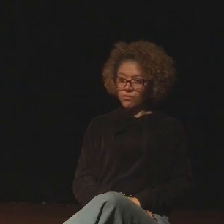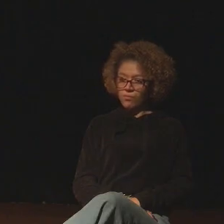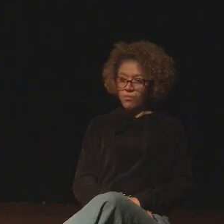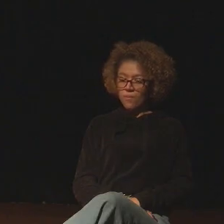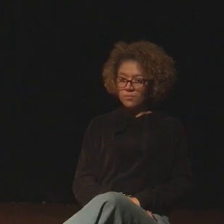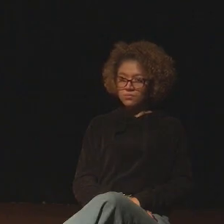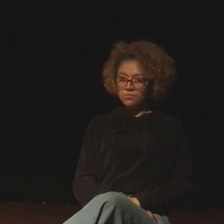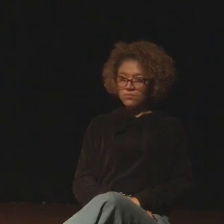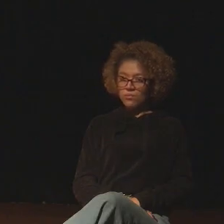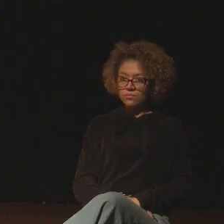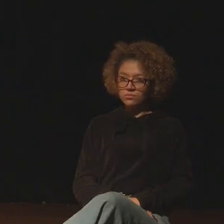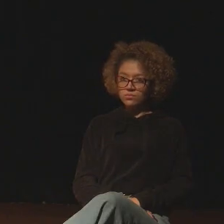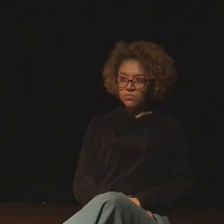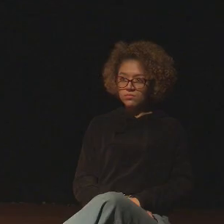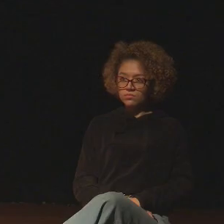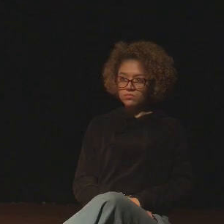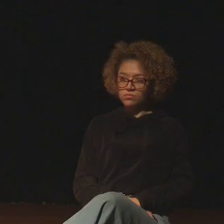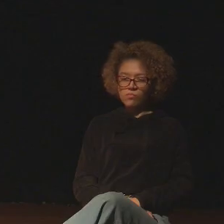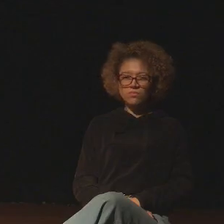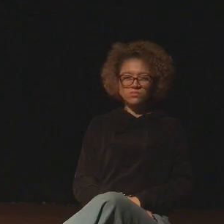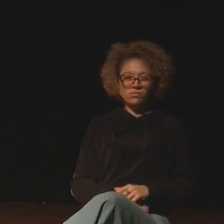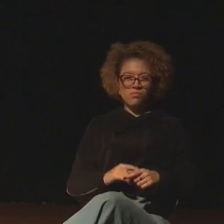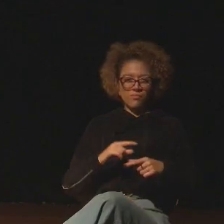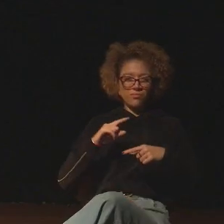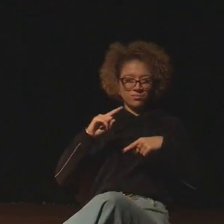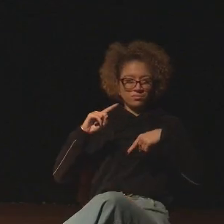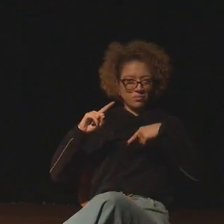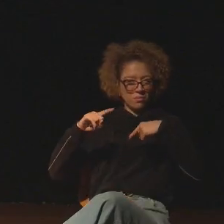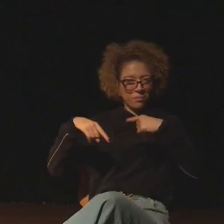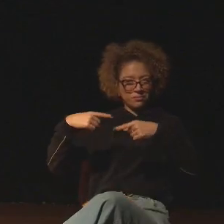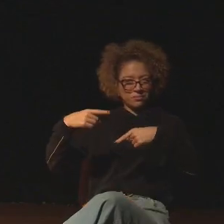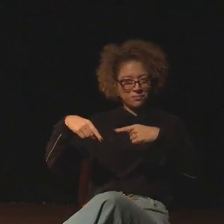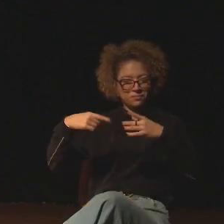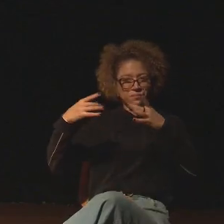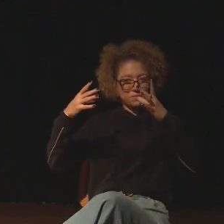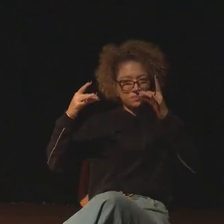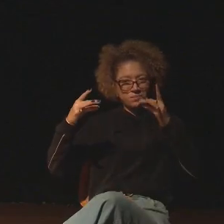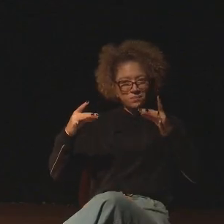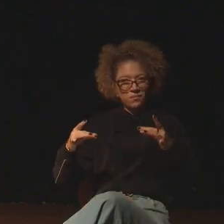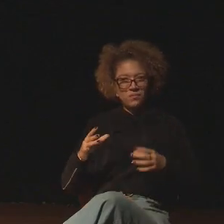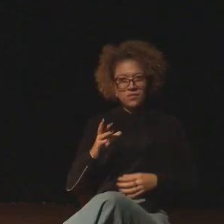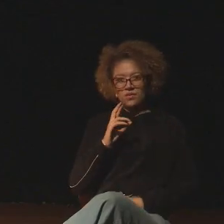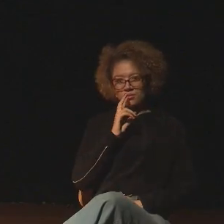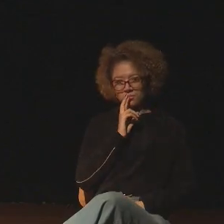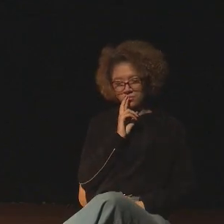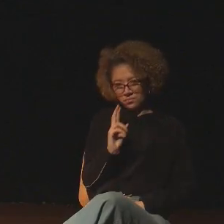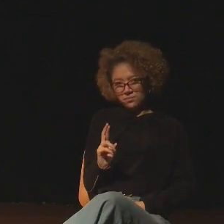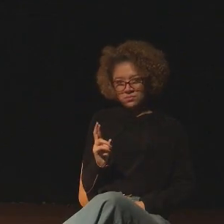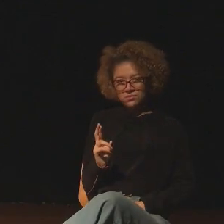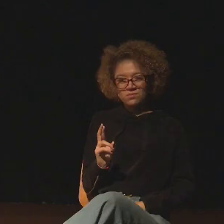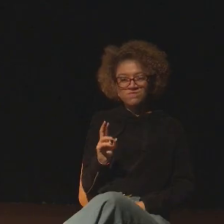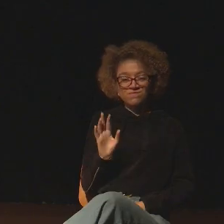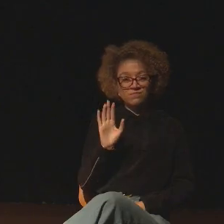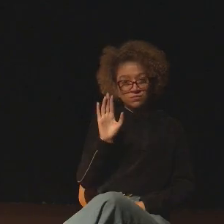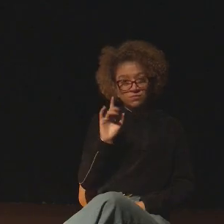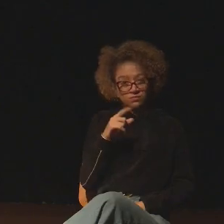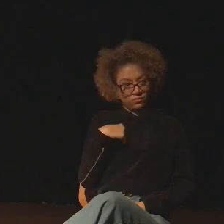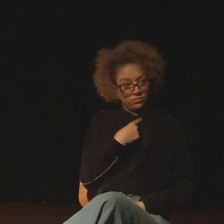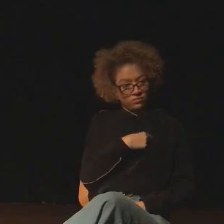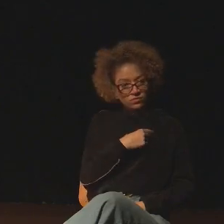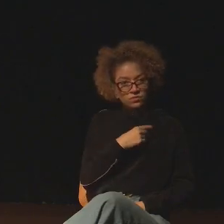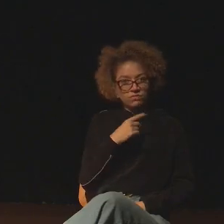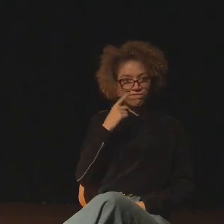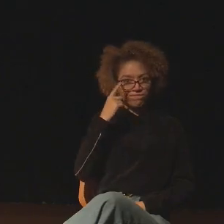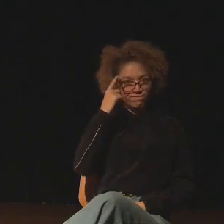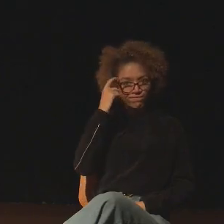Esse foi. A gente passa aqui certinho. Eu vou responder por você, tá, Martim? A ideia foi justamente conseguir